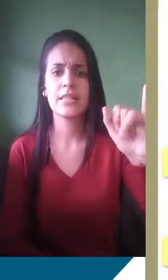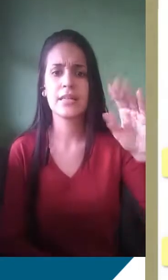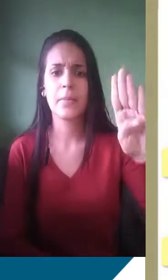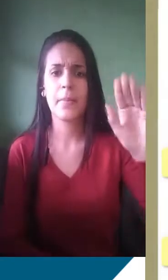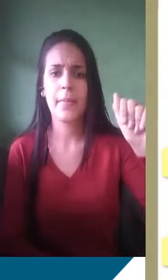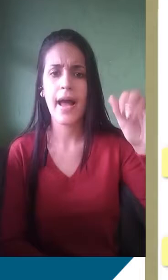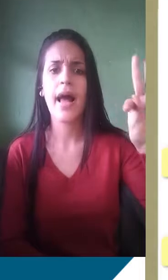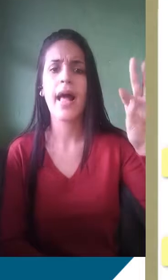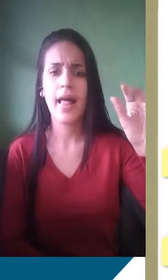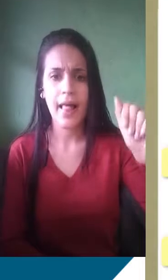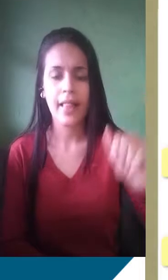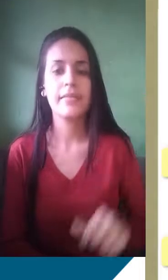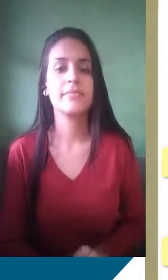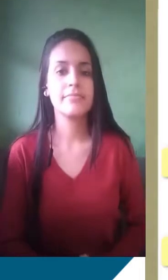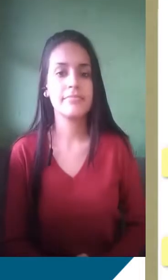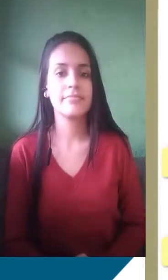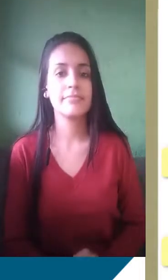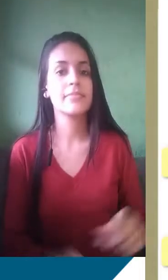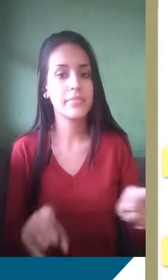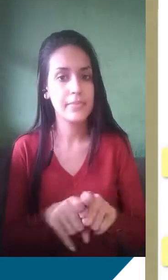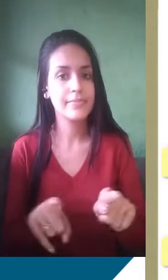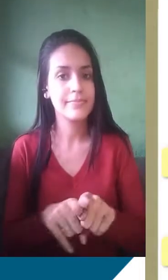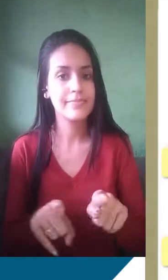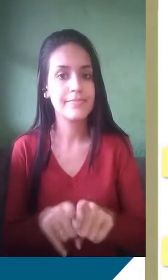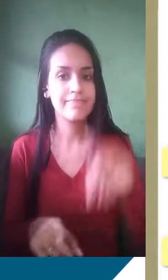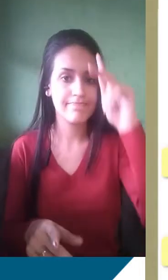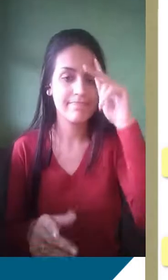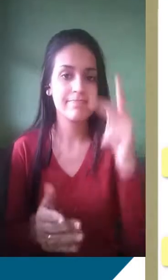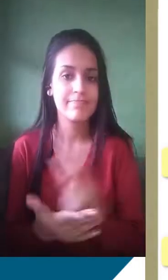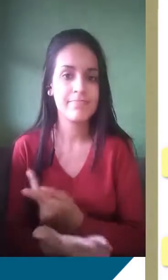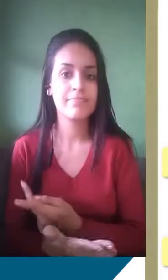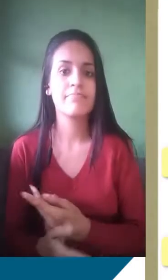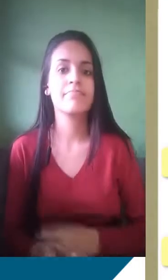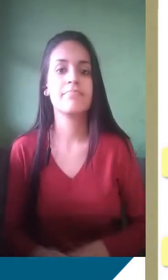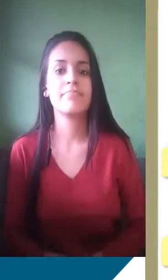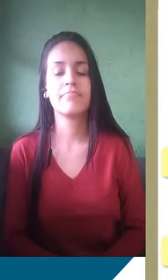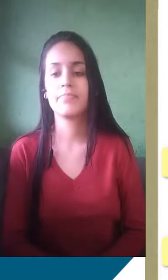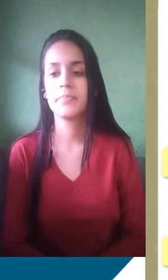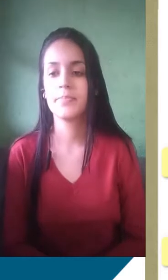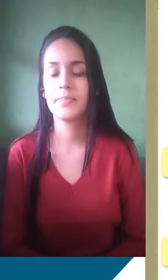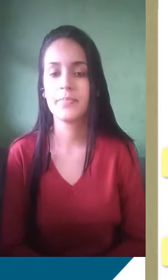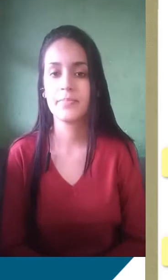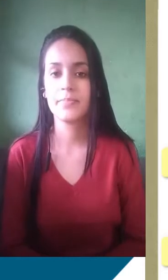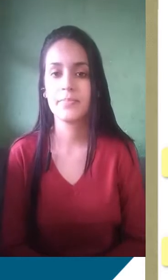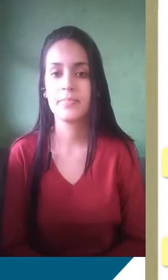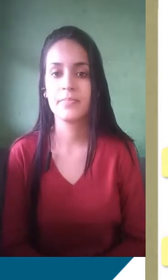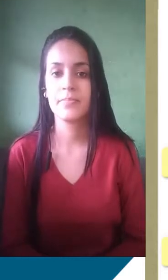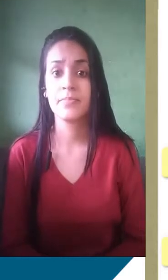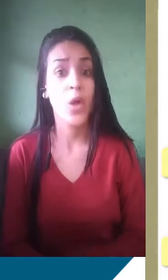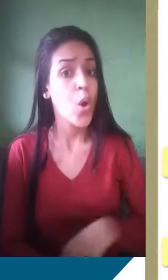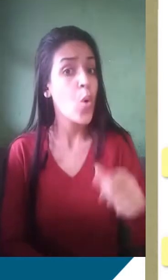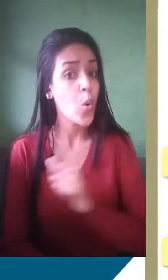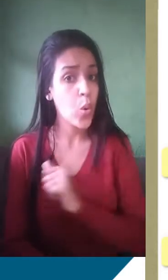E diante de todas essas transformações, os intelectuais da época observaram e refletiram acerca dessa